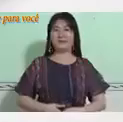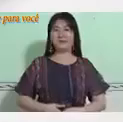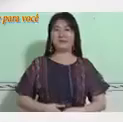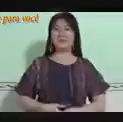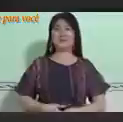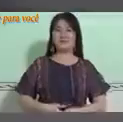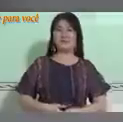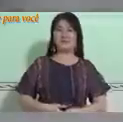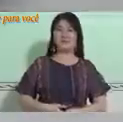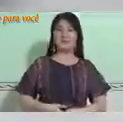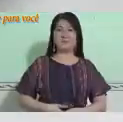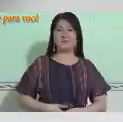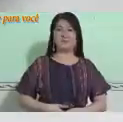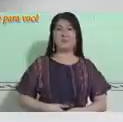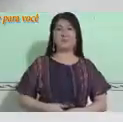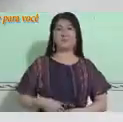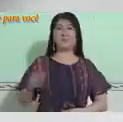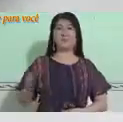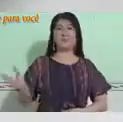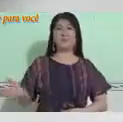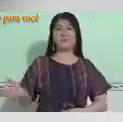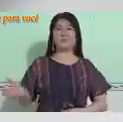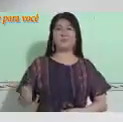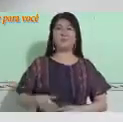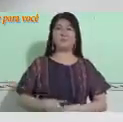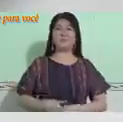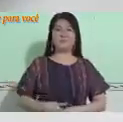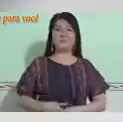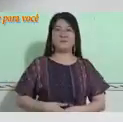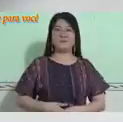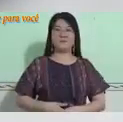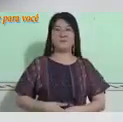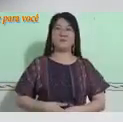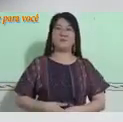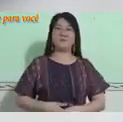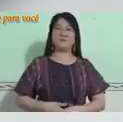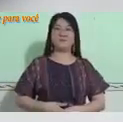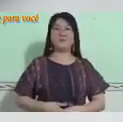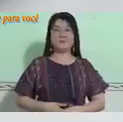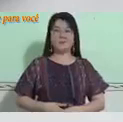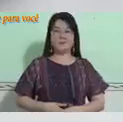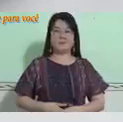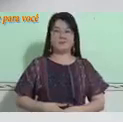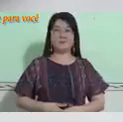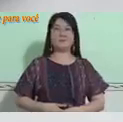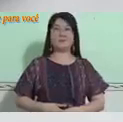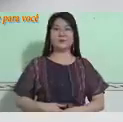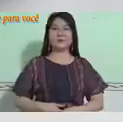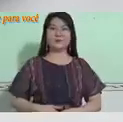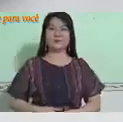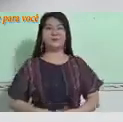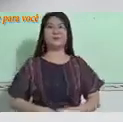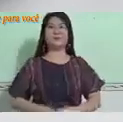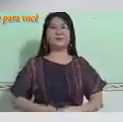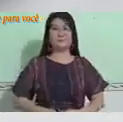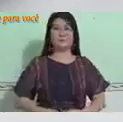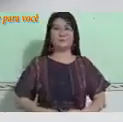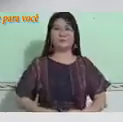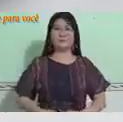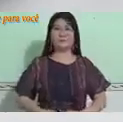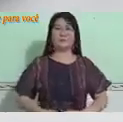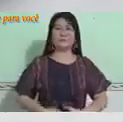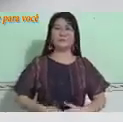durante 15 minutos. Esta técnica funciona da mesma forma que a batata, contraindo os vasos